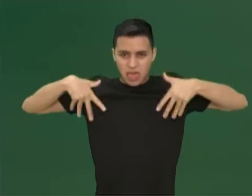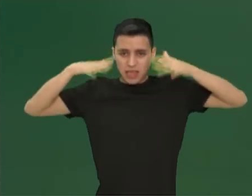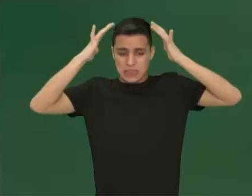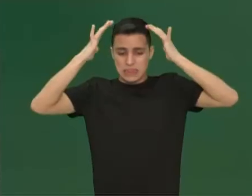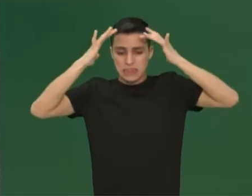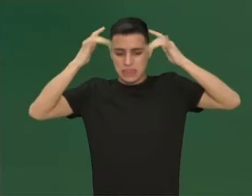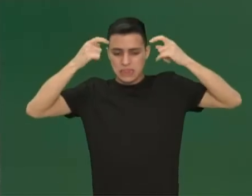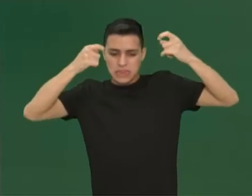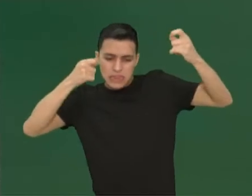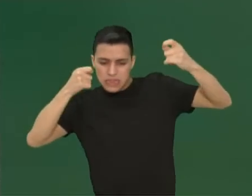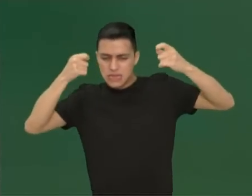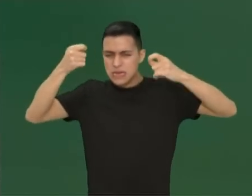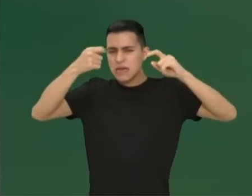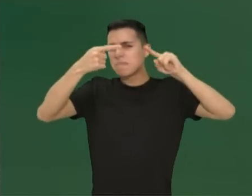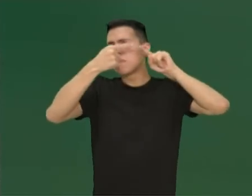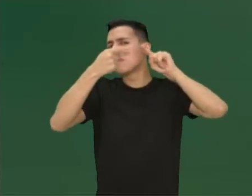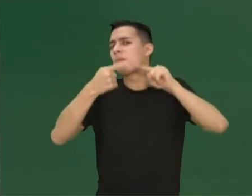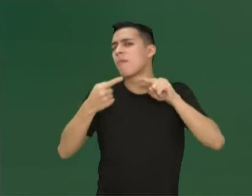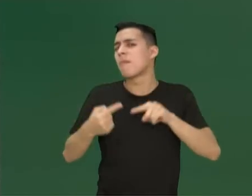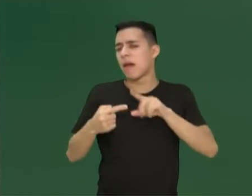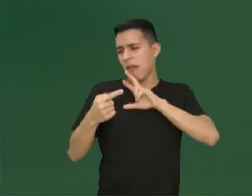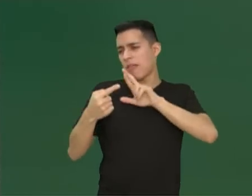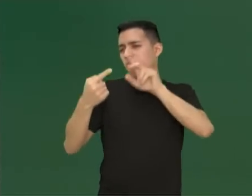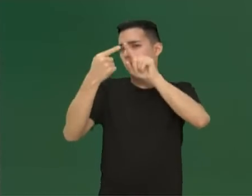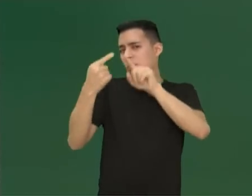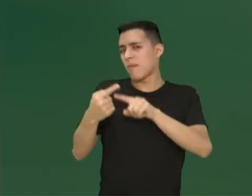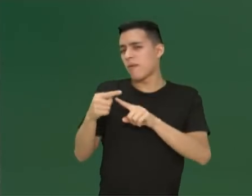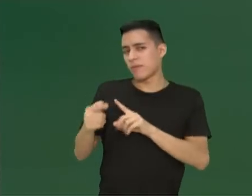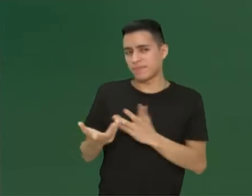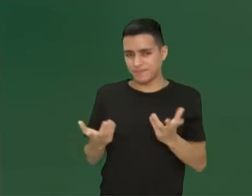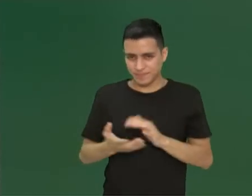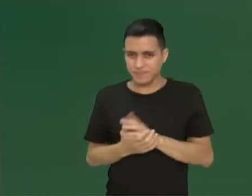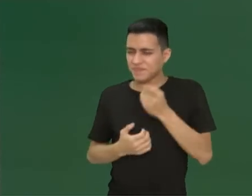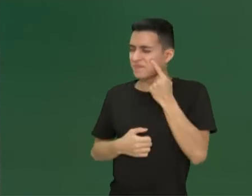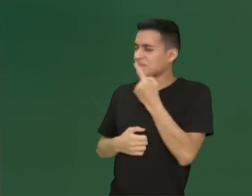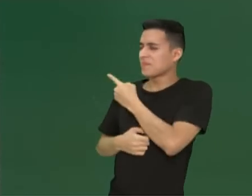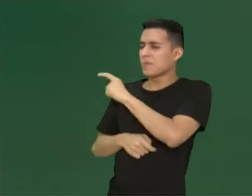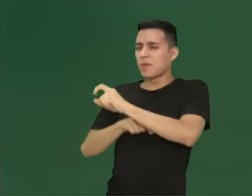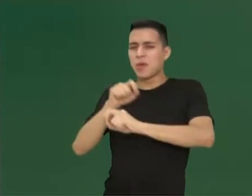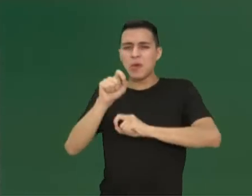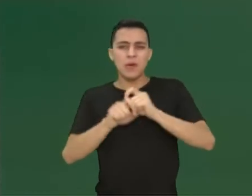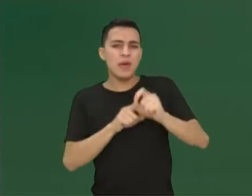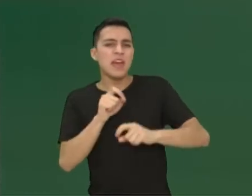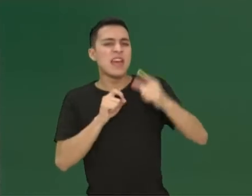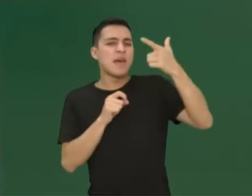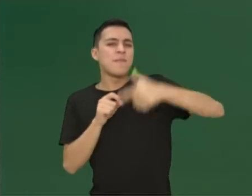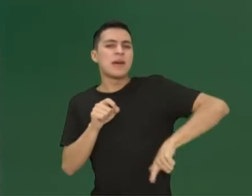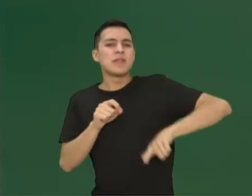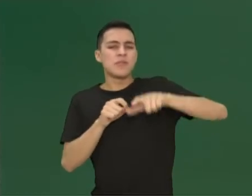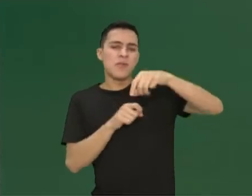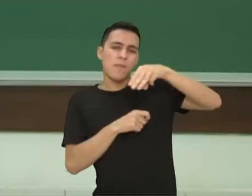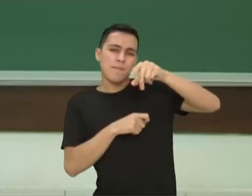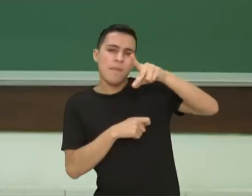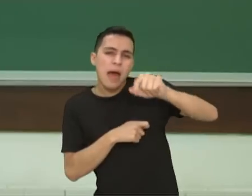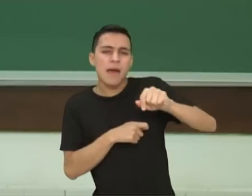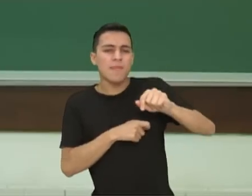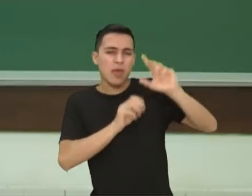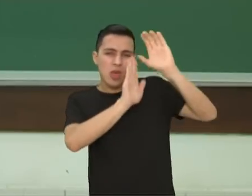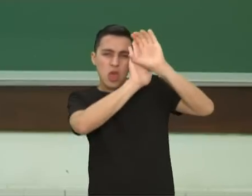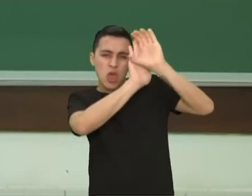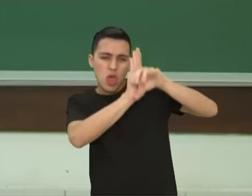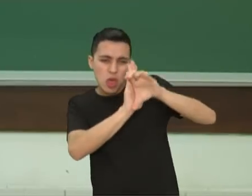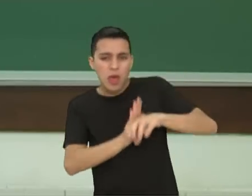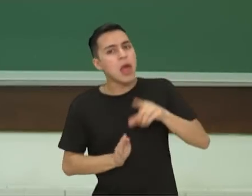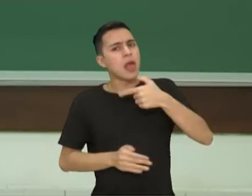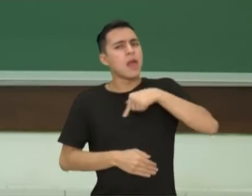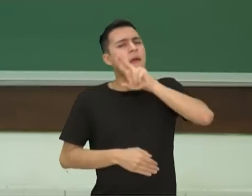para cada estímulo. Olha o que eu trago para vocês dessa vez. Um outro mapa conceitual. Eu estou percebendo que eu estou